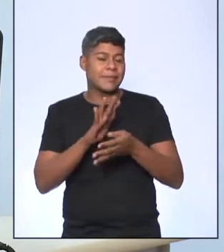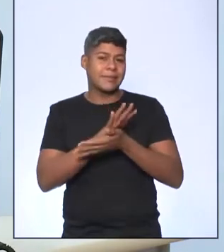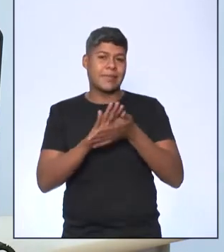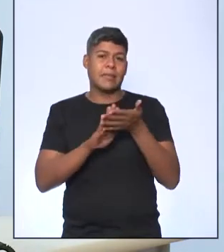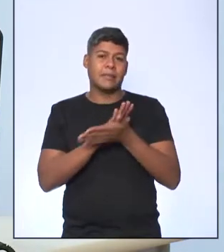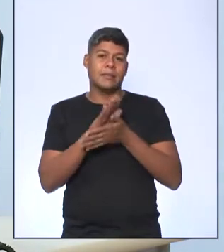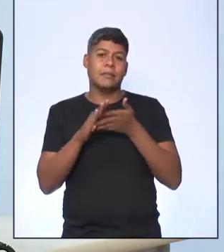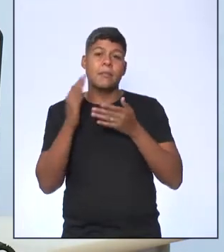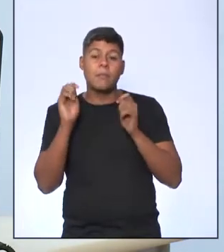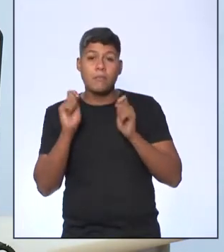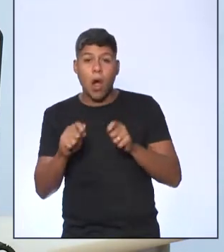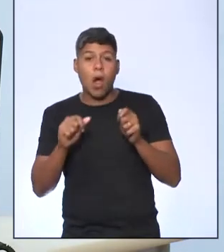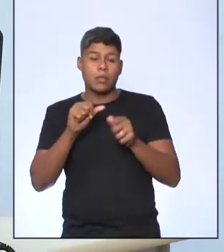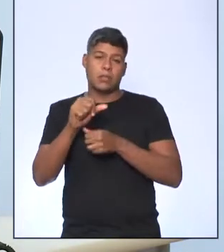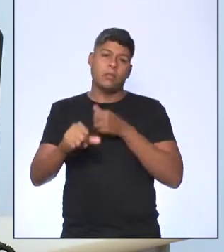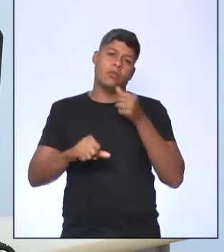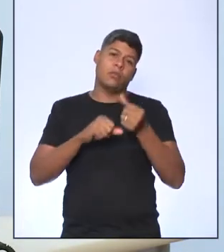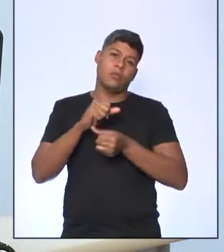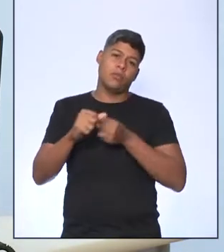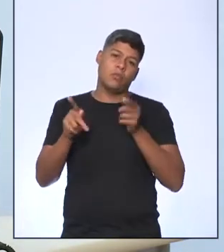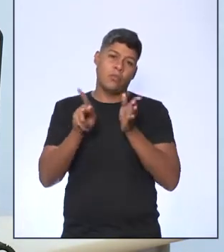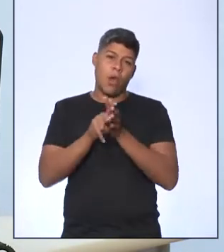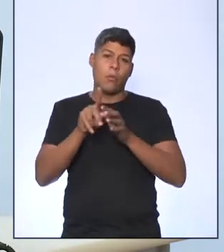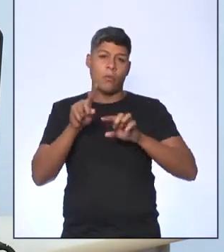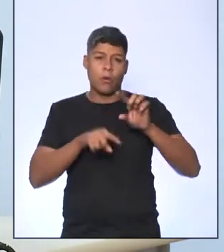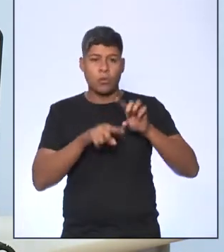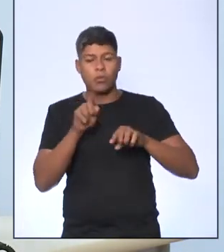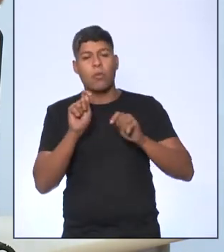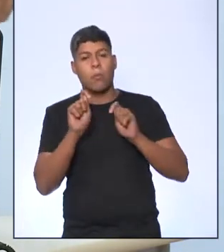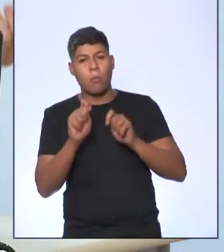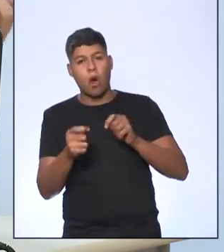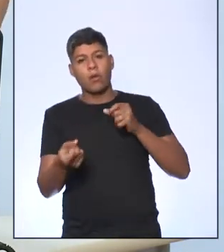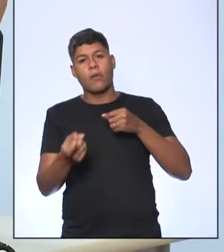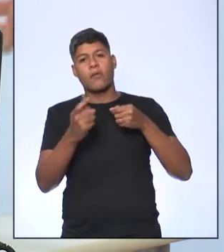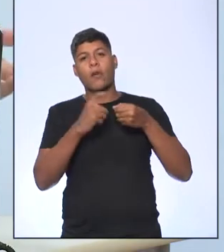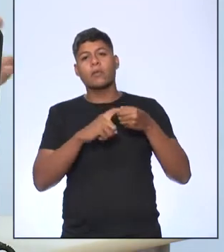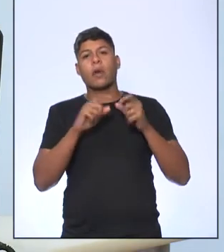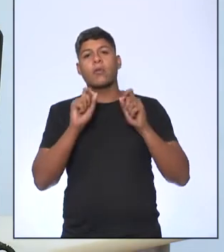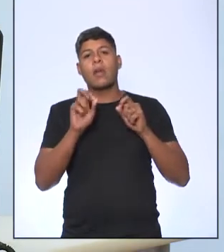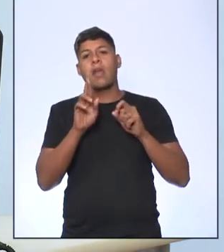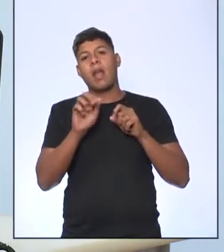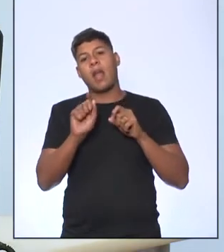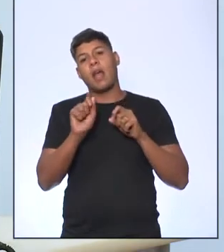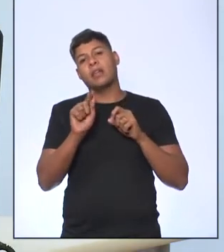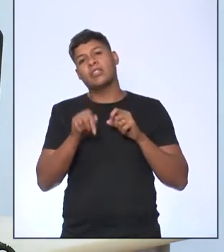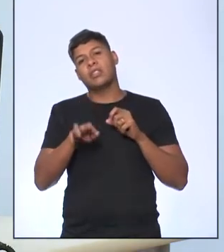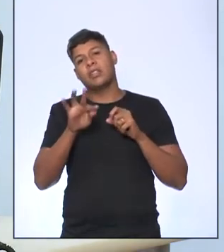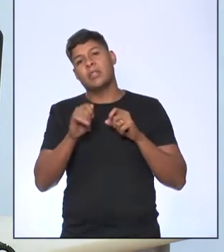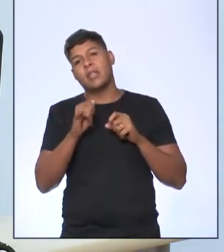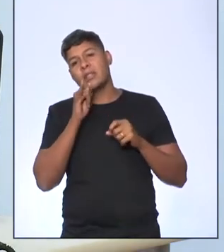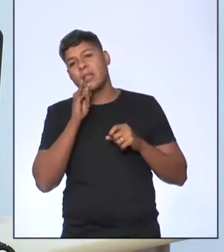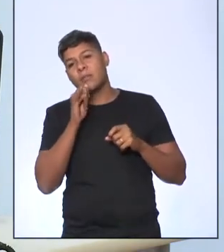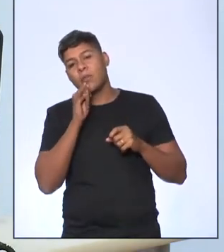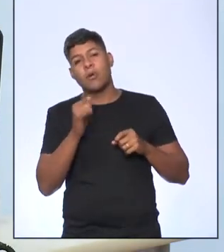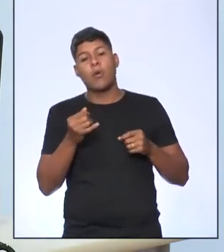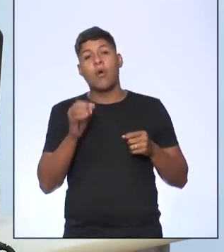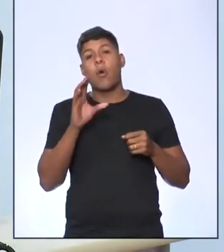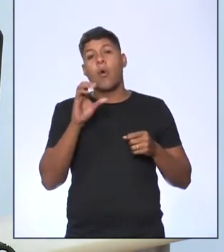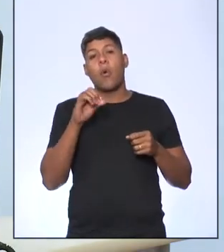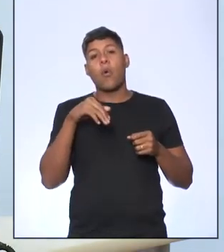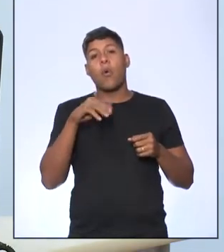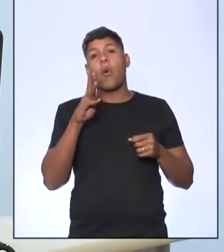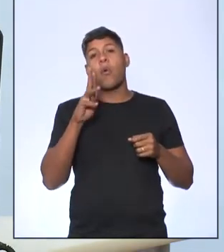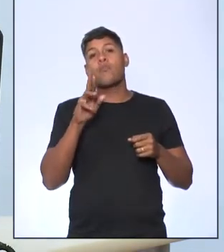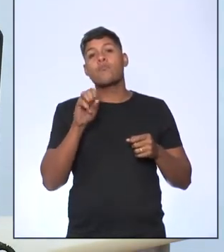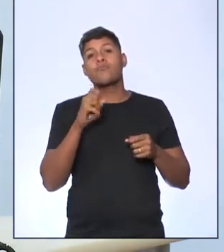que podem ser revertidas, onde o produto ele pode voltar a ser reagente. Por exemplo, uma reação de combustão.